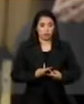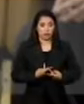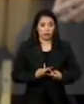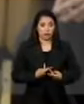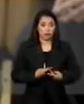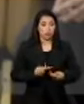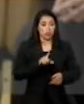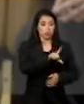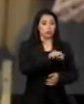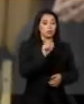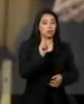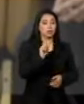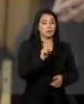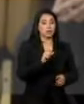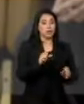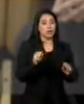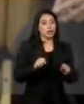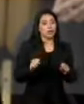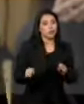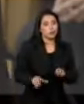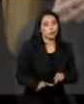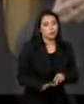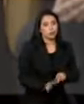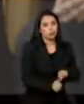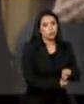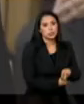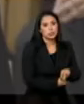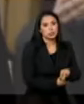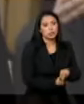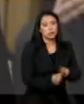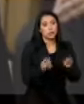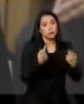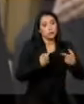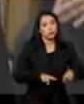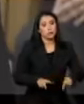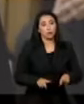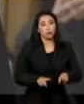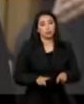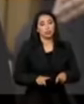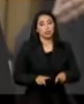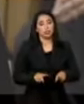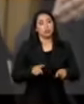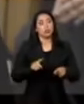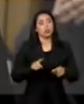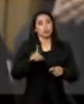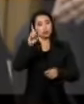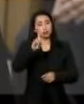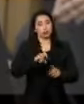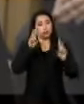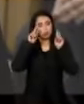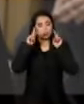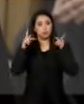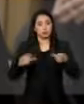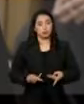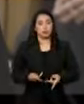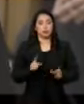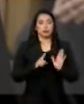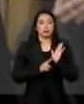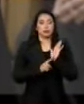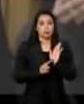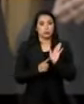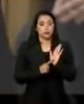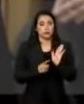que enfrentar o tema da corrupção como uma grave violação de direitos humanos. E como já foi bem pontuado por Vossa Excelência, ministro